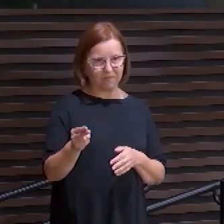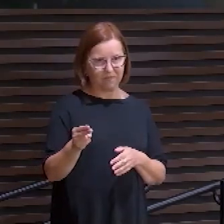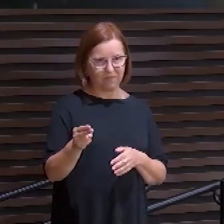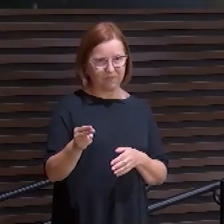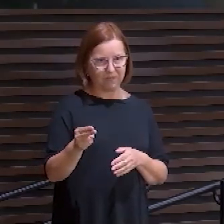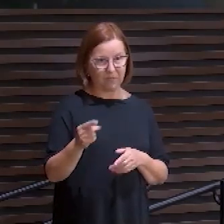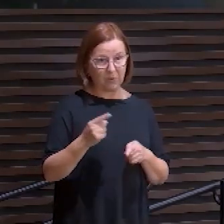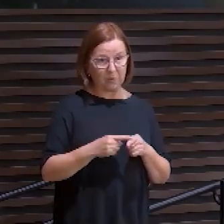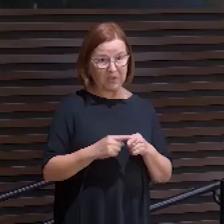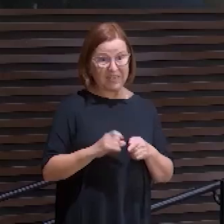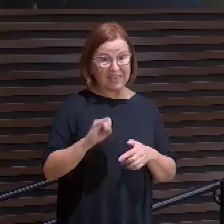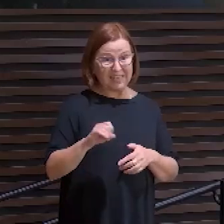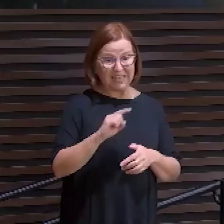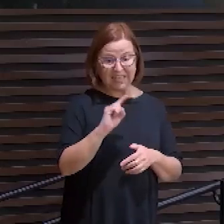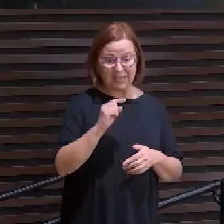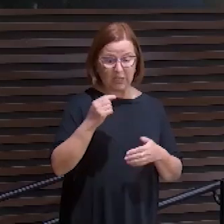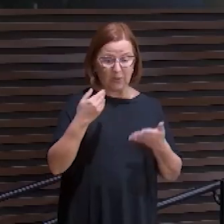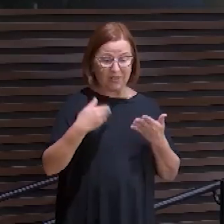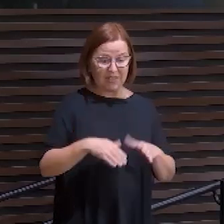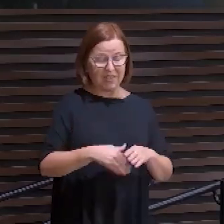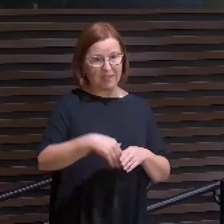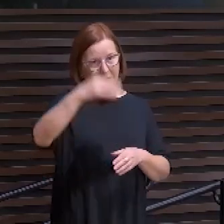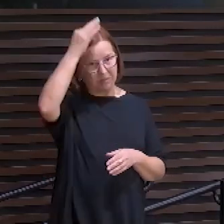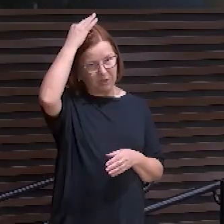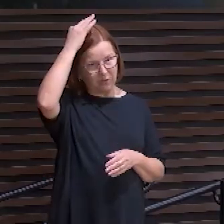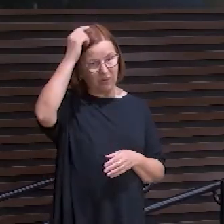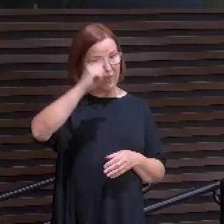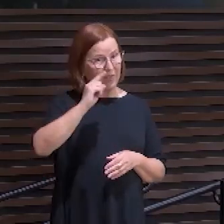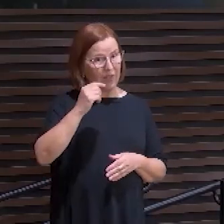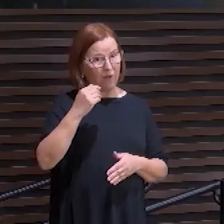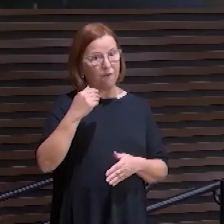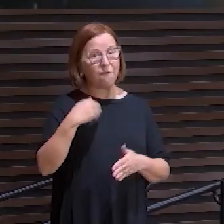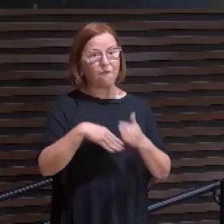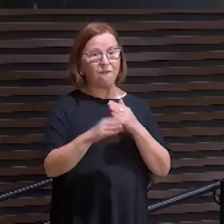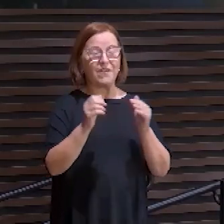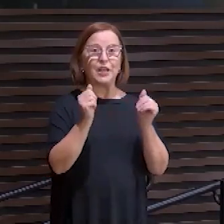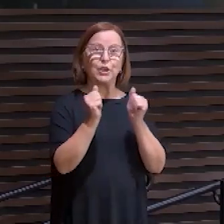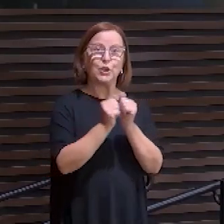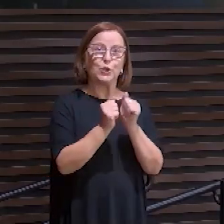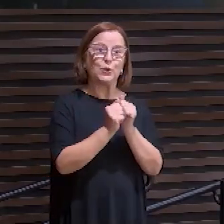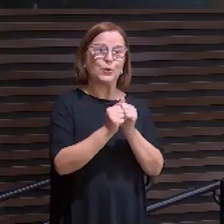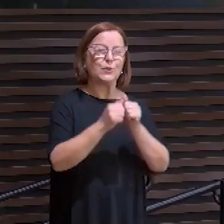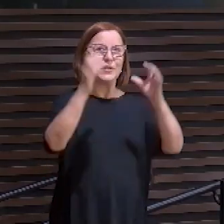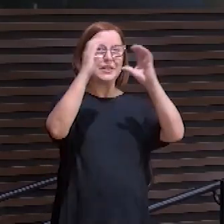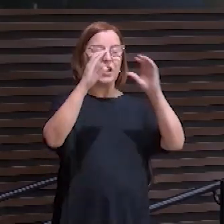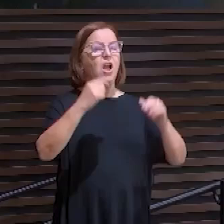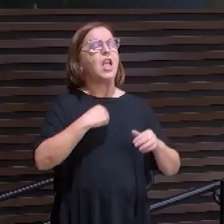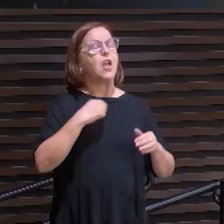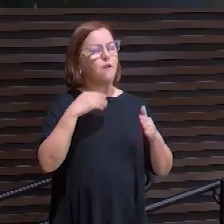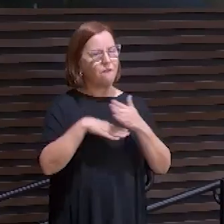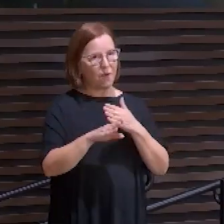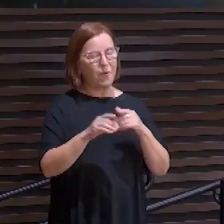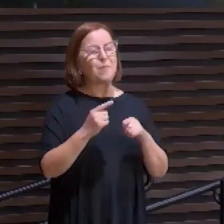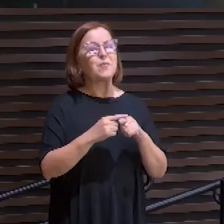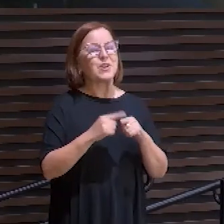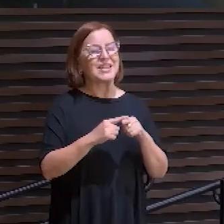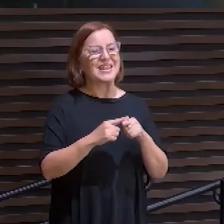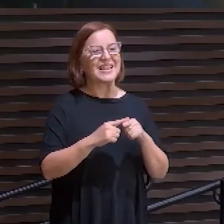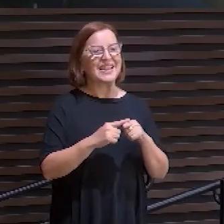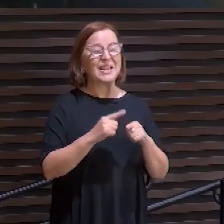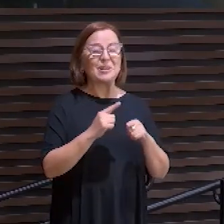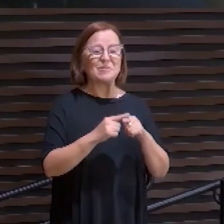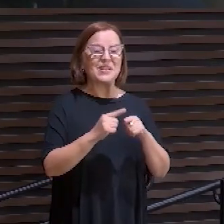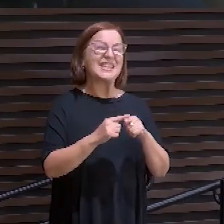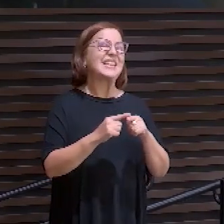Porque se ele não nascer de novo, ele não vai comigo para o céu, porque eu vou. Por que eu vou? Porque Jesus Cristo me tomou lá